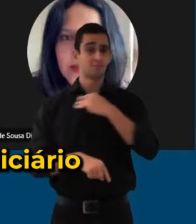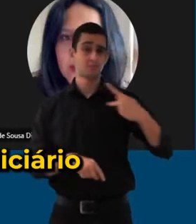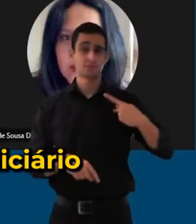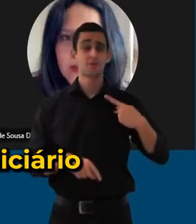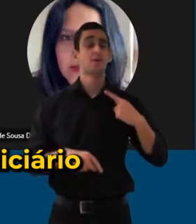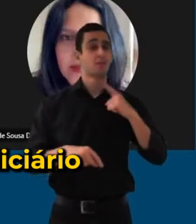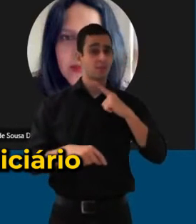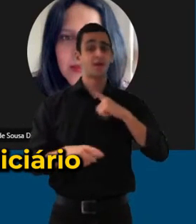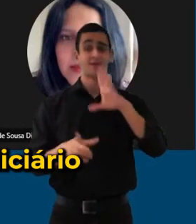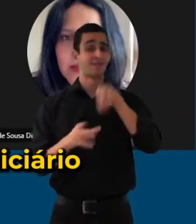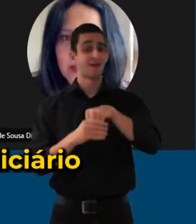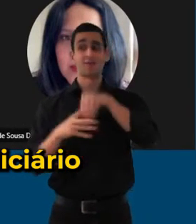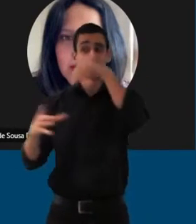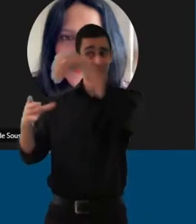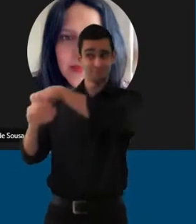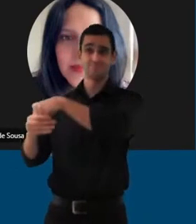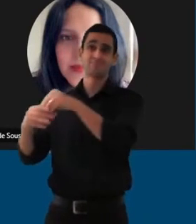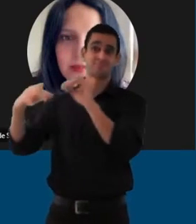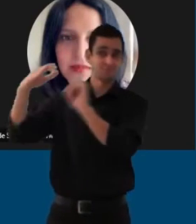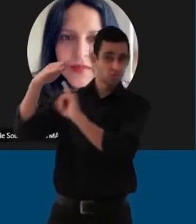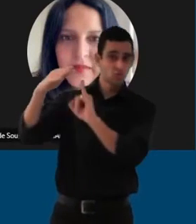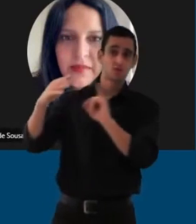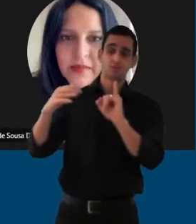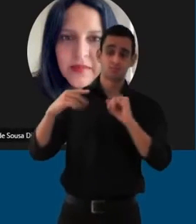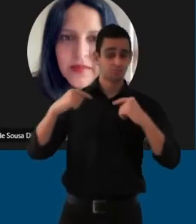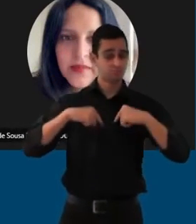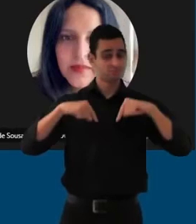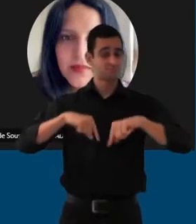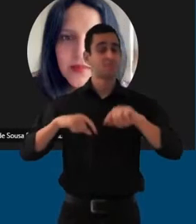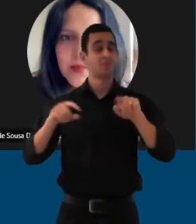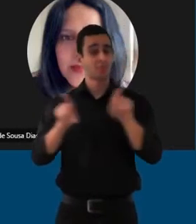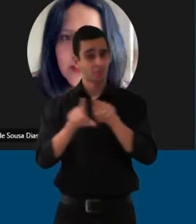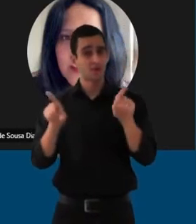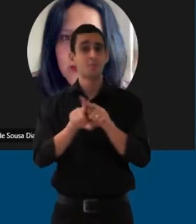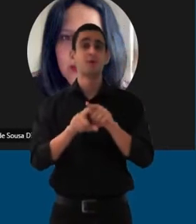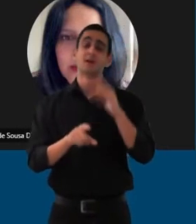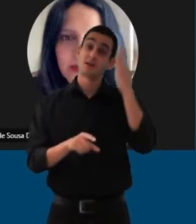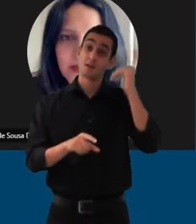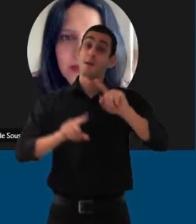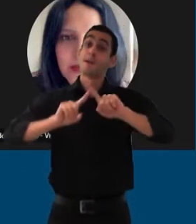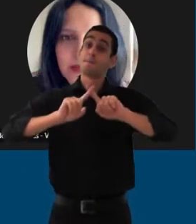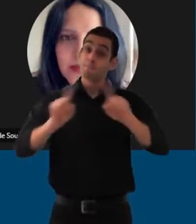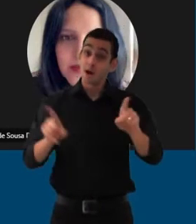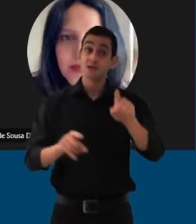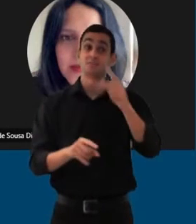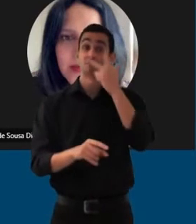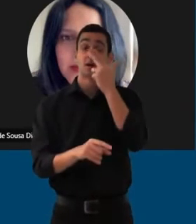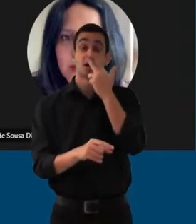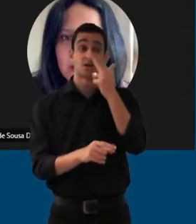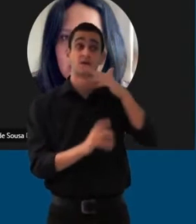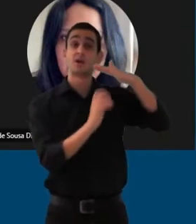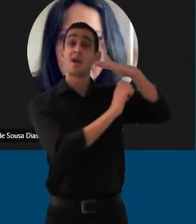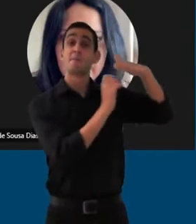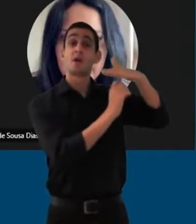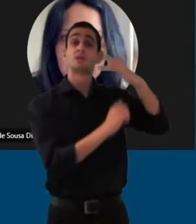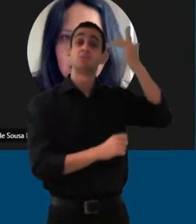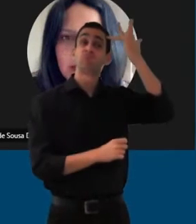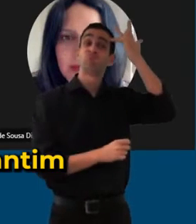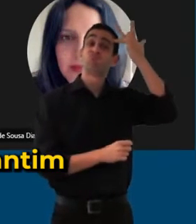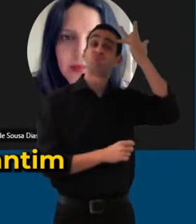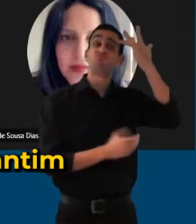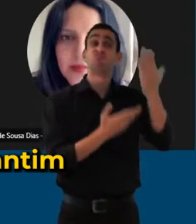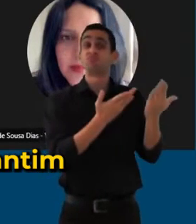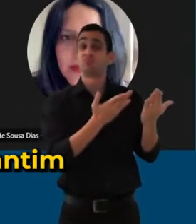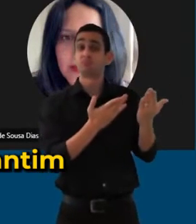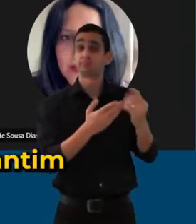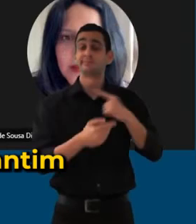tem, burocracia todo mundo tem. Mas uma coisa é falta de interesse. E o motivo dessa ação, doutora